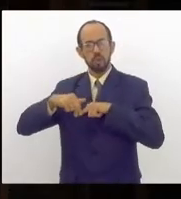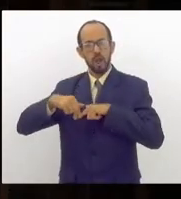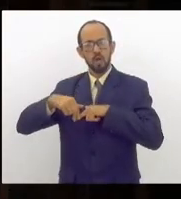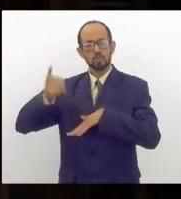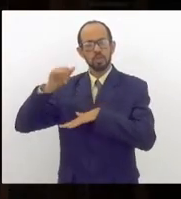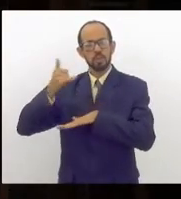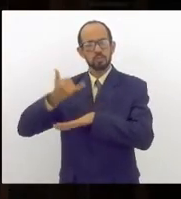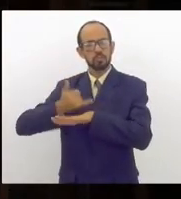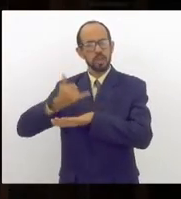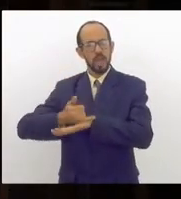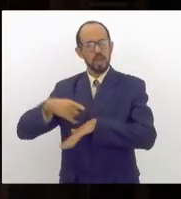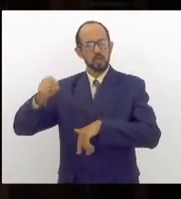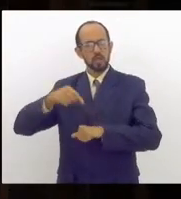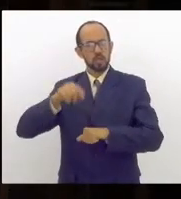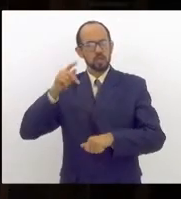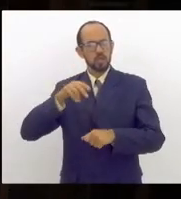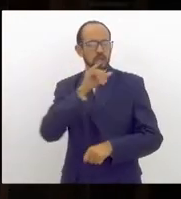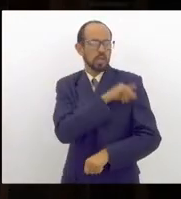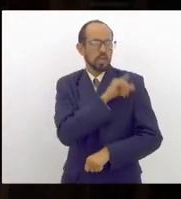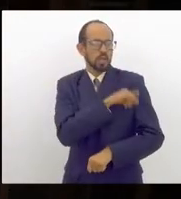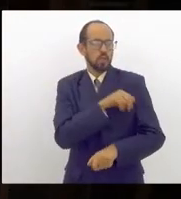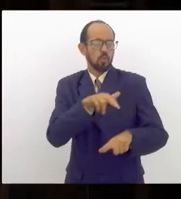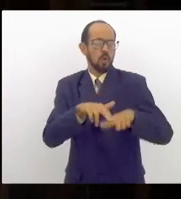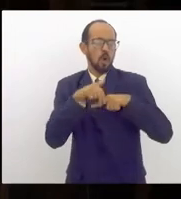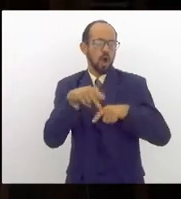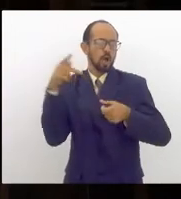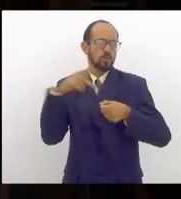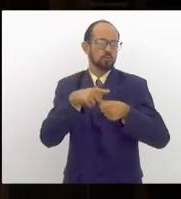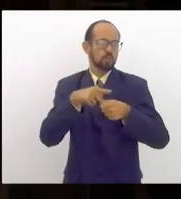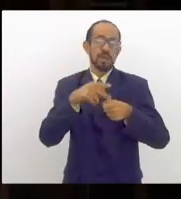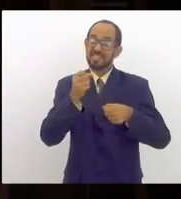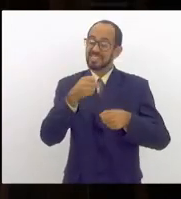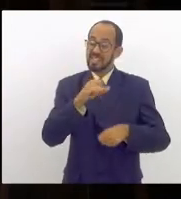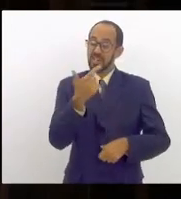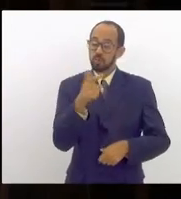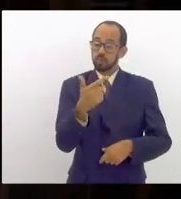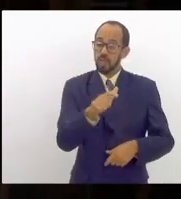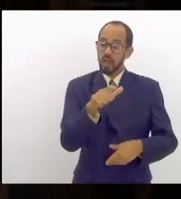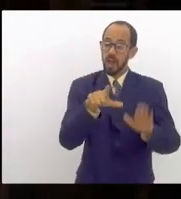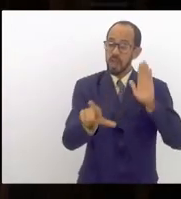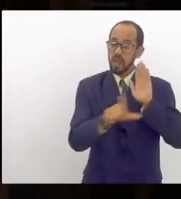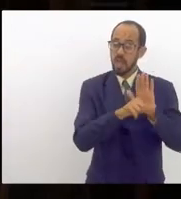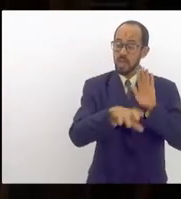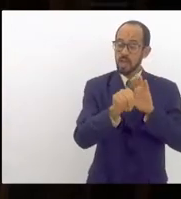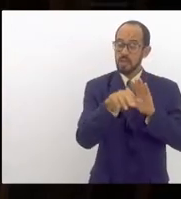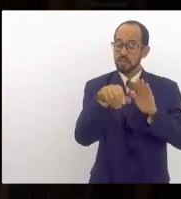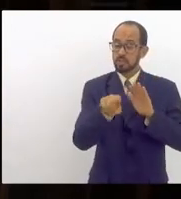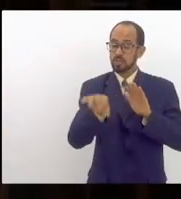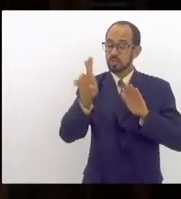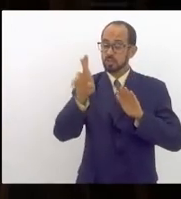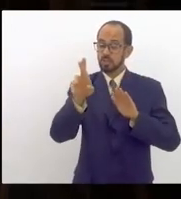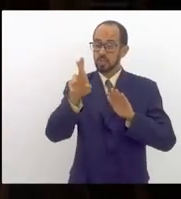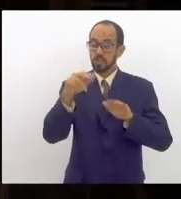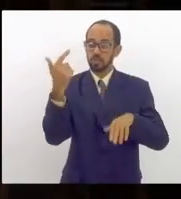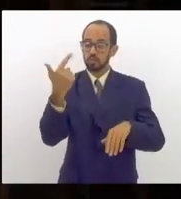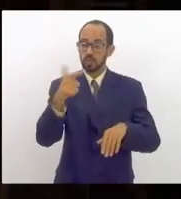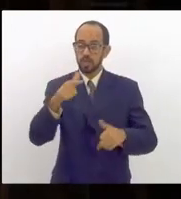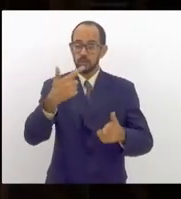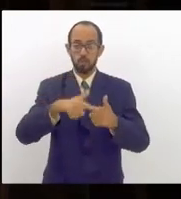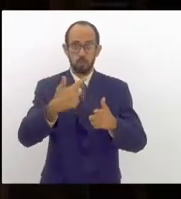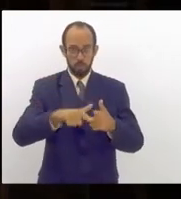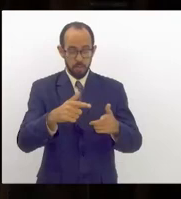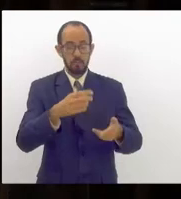Rio de Janeiro por causa do petróleo se não tivesse a lei Cândido nós não estaríamos hoje no buraco fiscal que nós estamos então falta